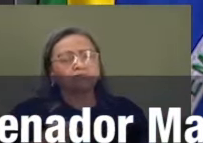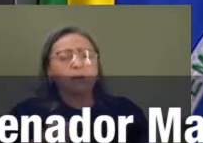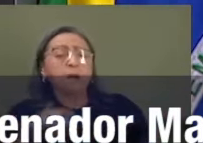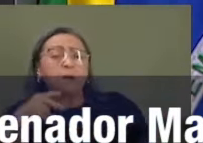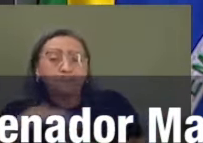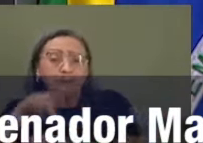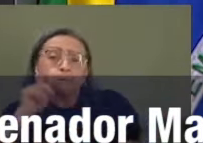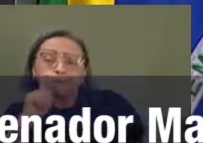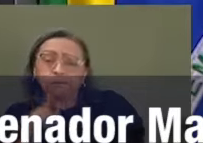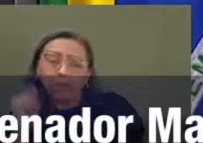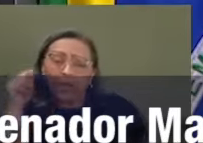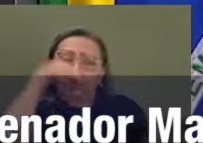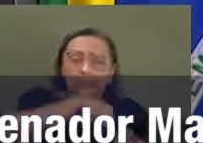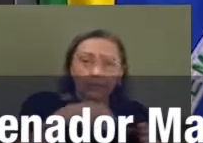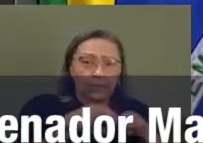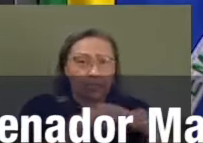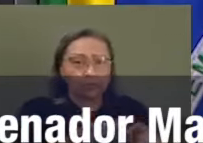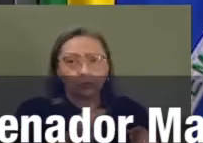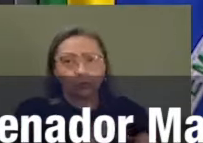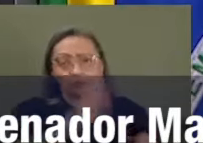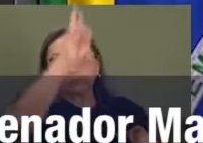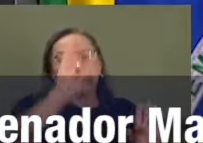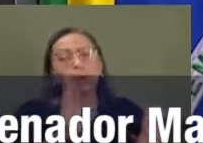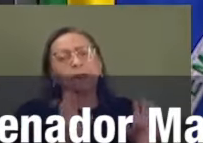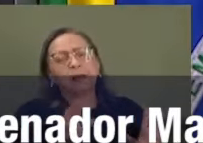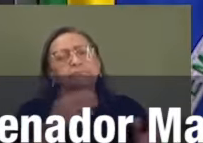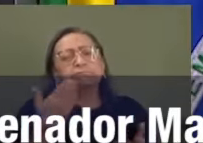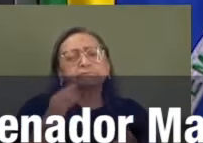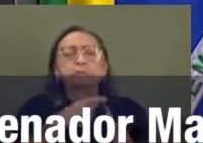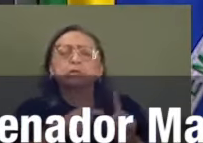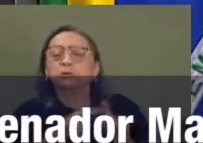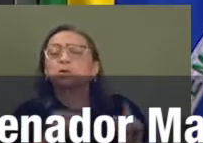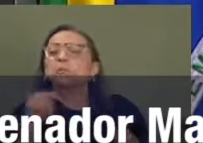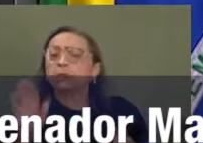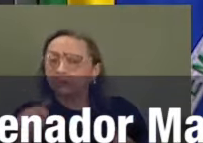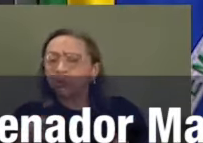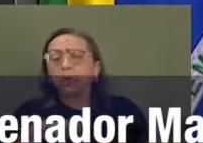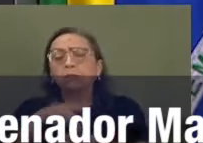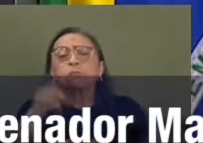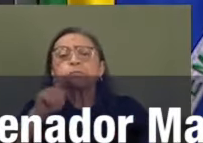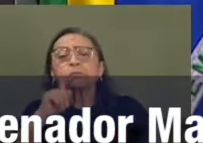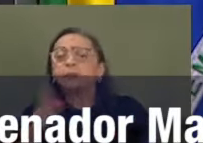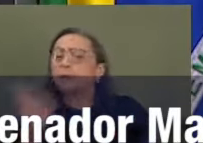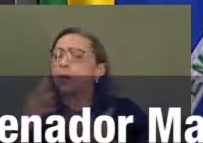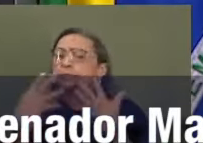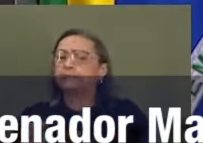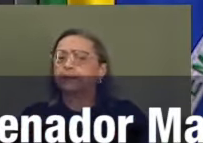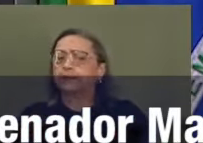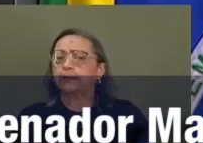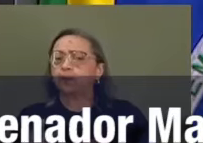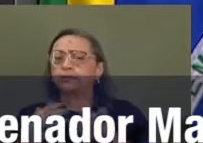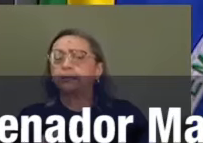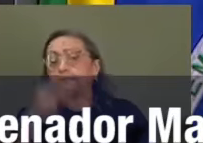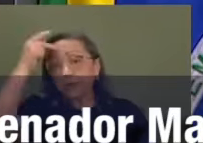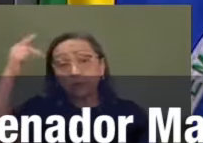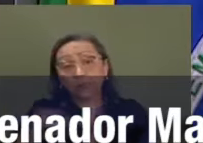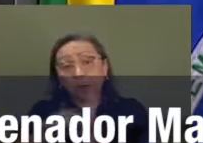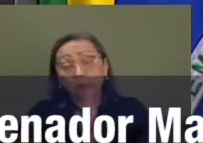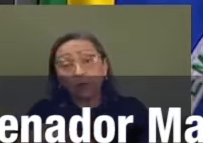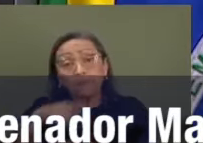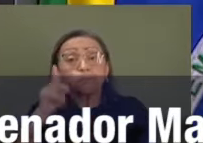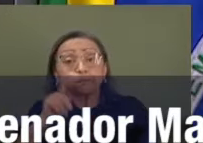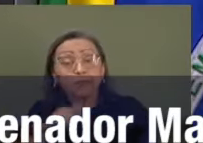algumas condições, ou seja, ele não permite que nenhum americano seja preso pelo Tribunal Criminal Internacional em território americano. Se tiver que ser preso, é fora